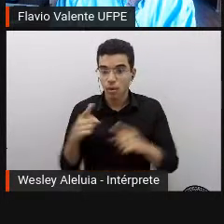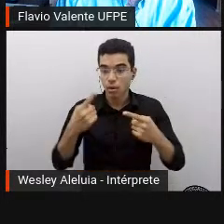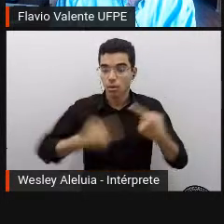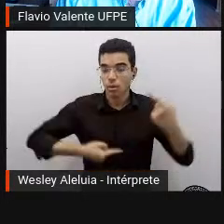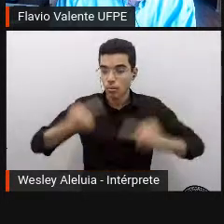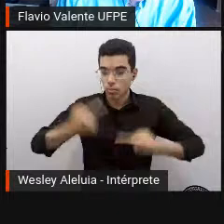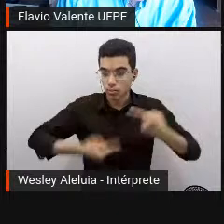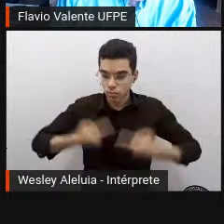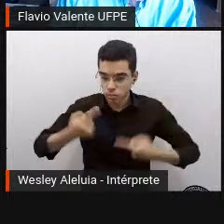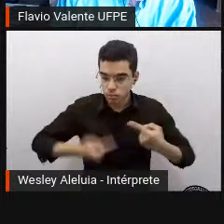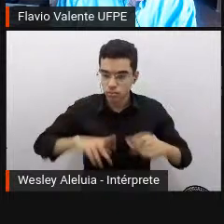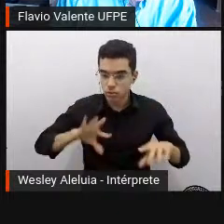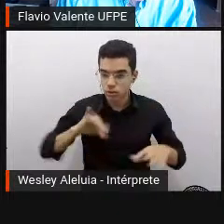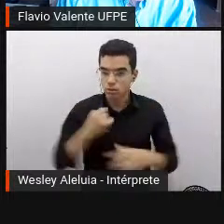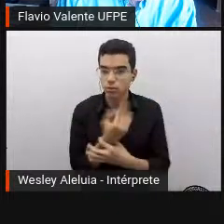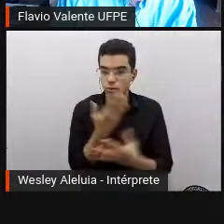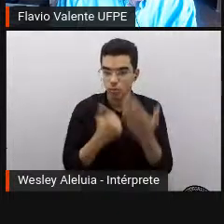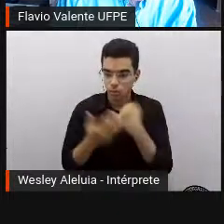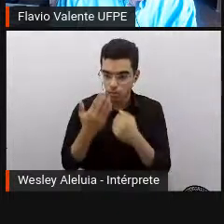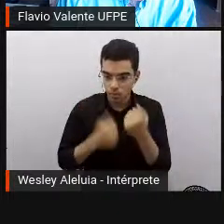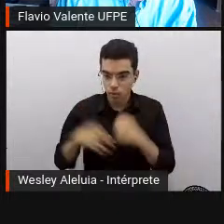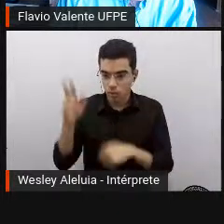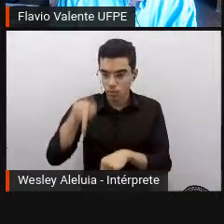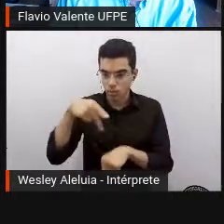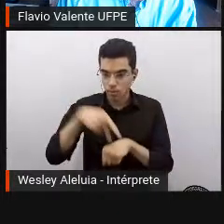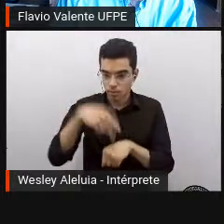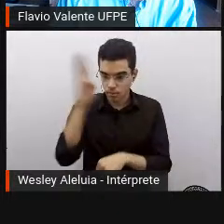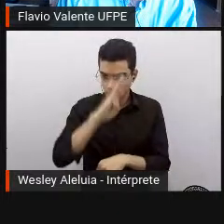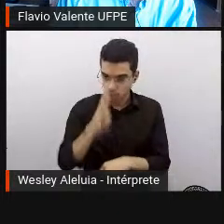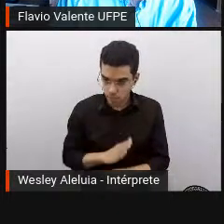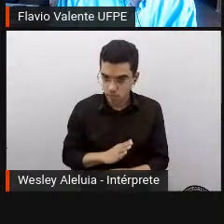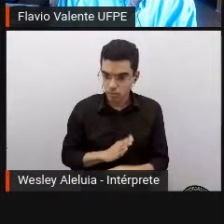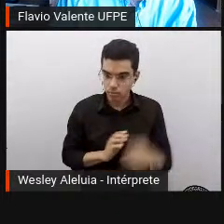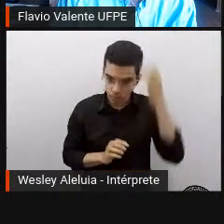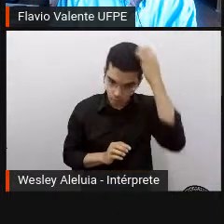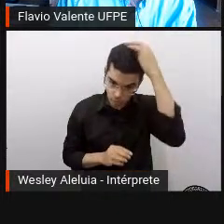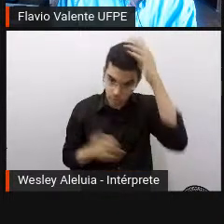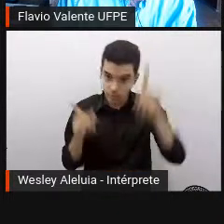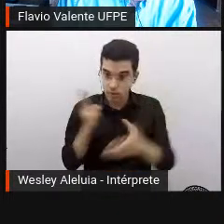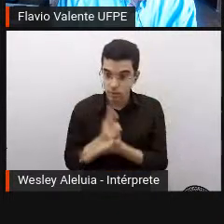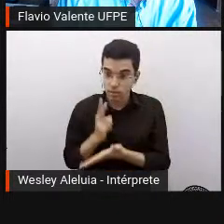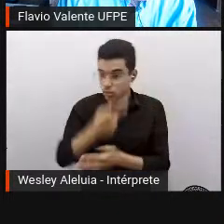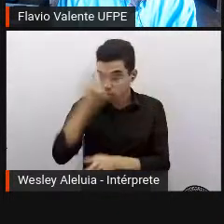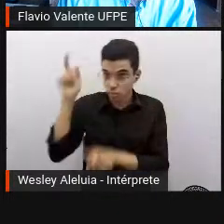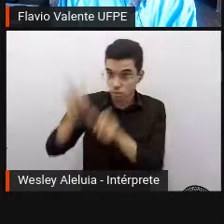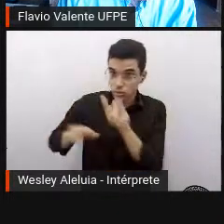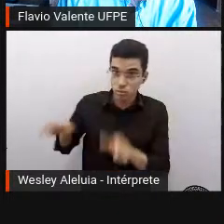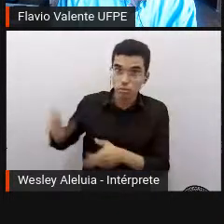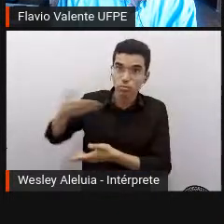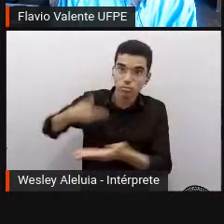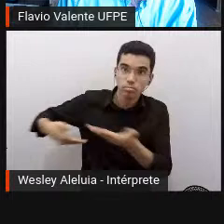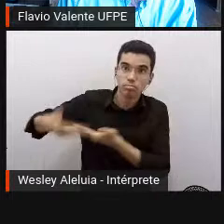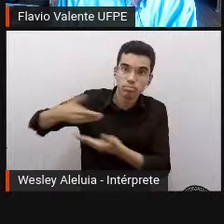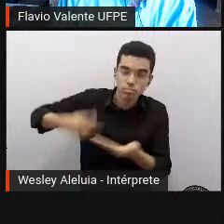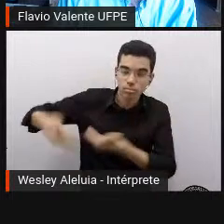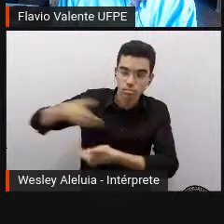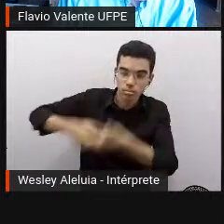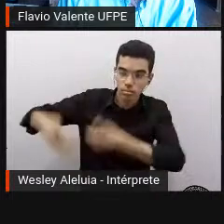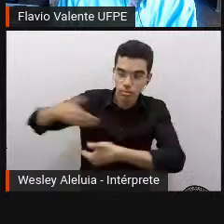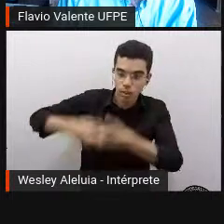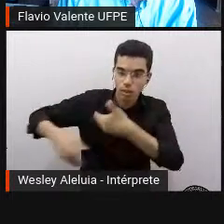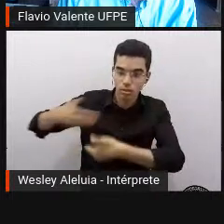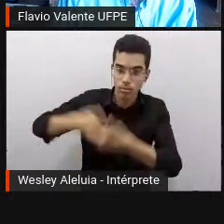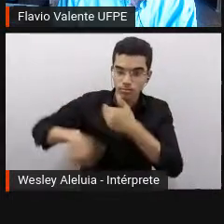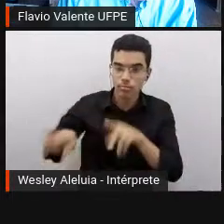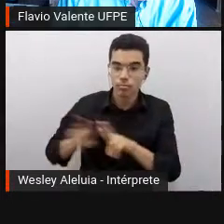e Nutricional, com o monitoramento da implementação, com a participação ativa da sociedade civil, por meio das conferências